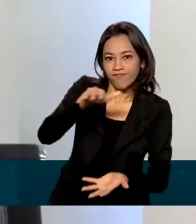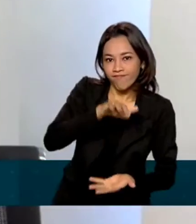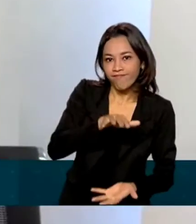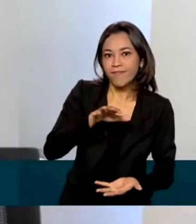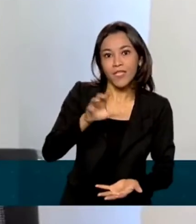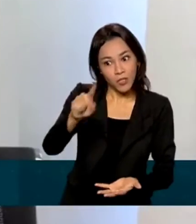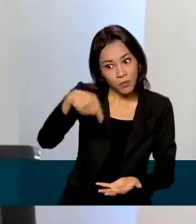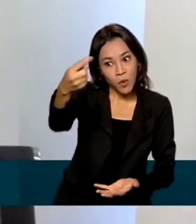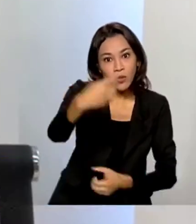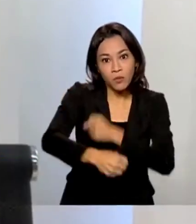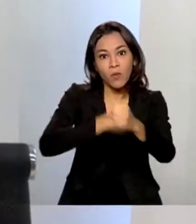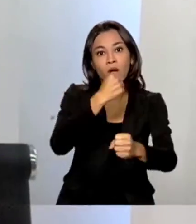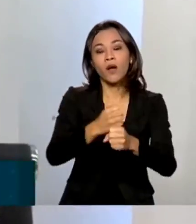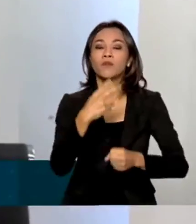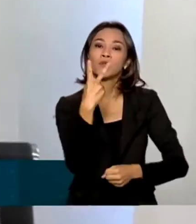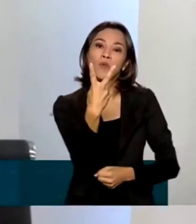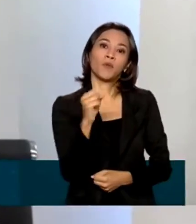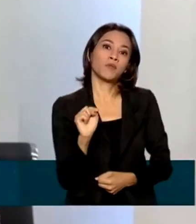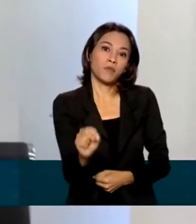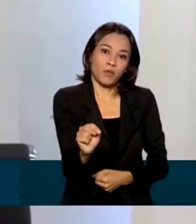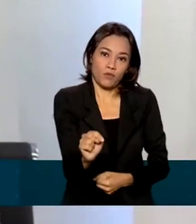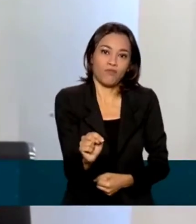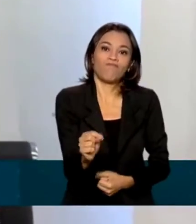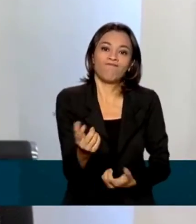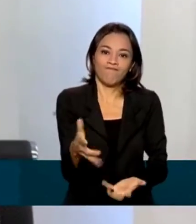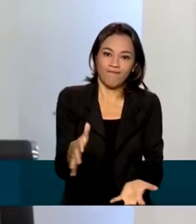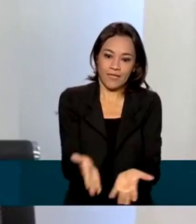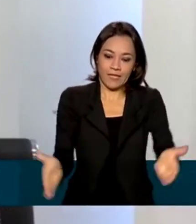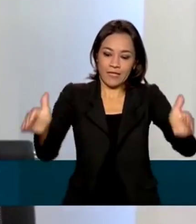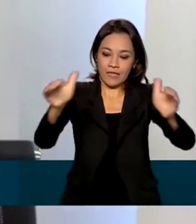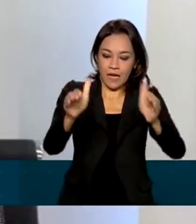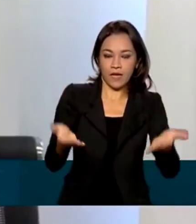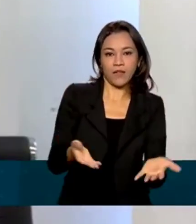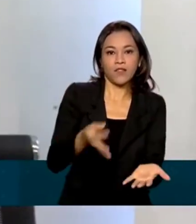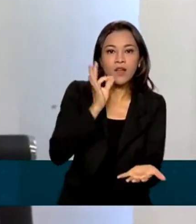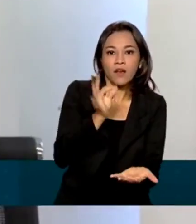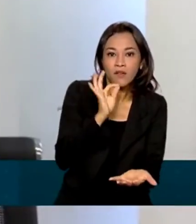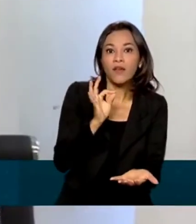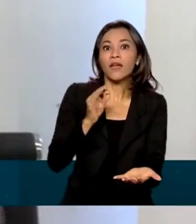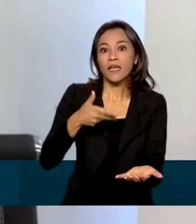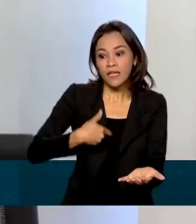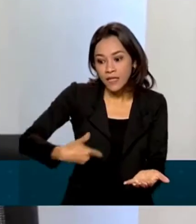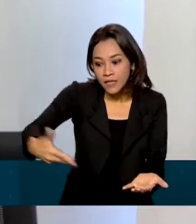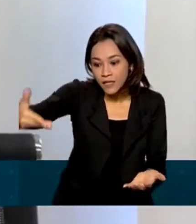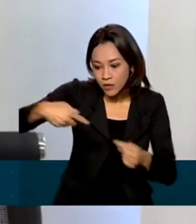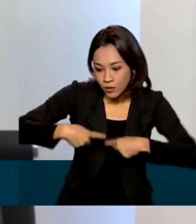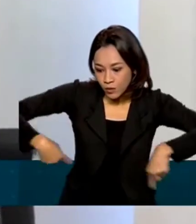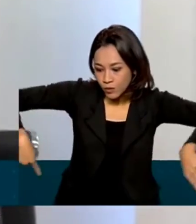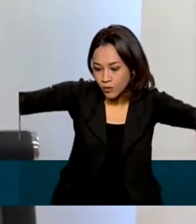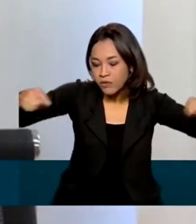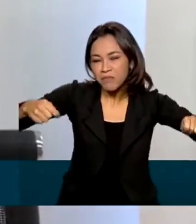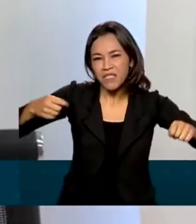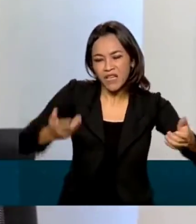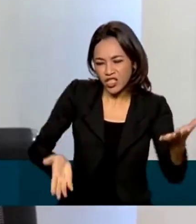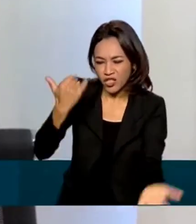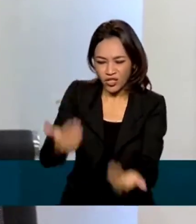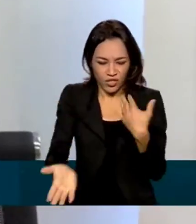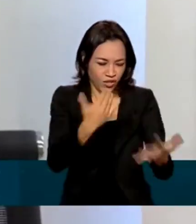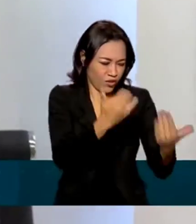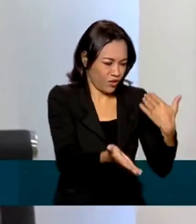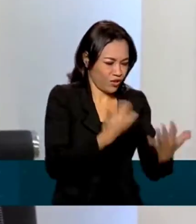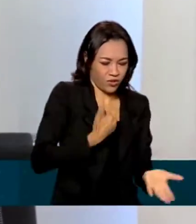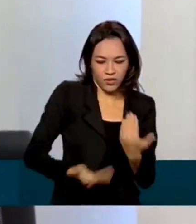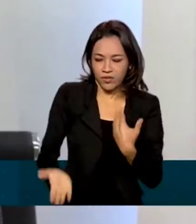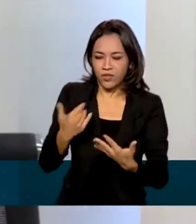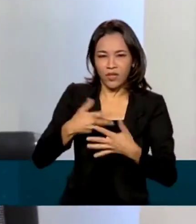estamos com expectativa agora de 2 mil sacos de café. E grande parte dessa lavoura vai ter que ser renovada novamente,